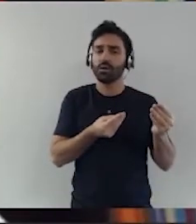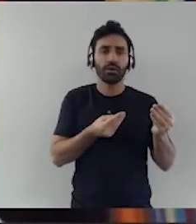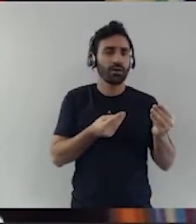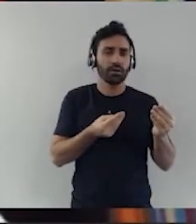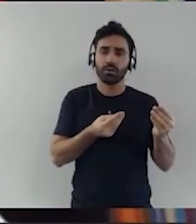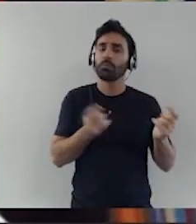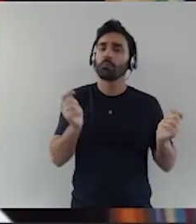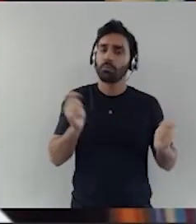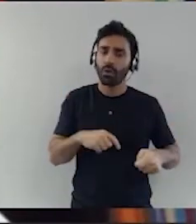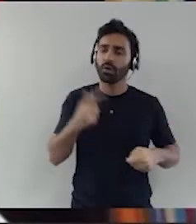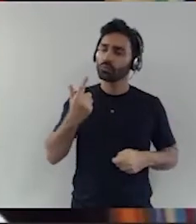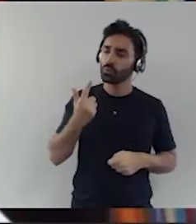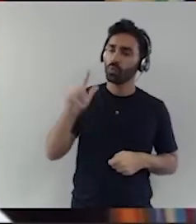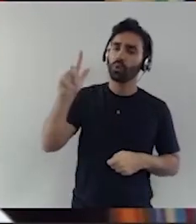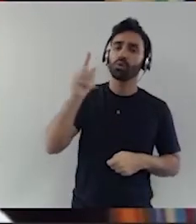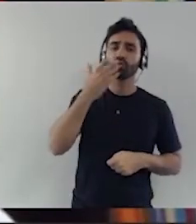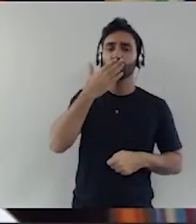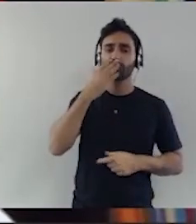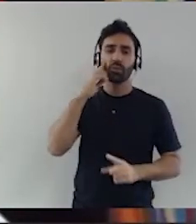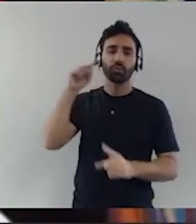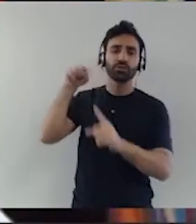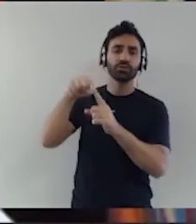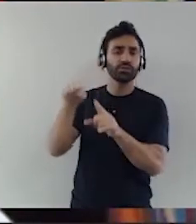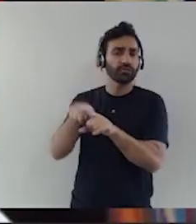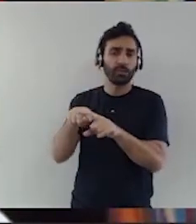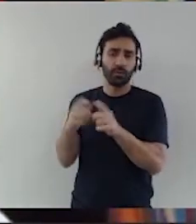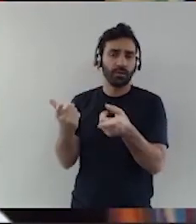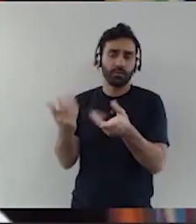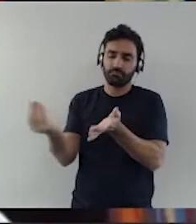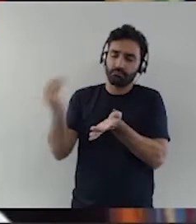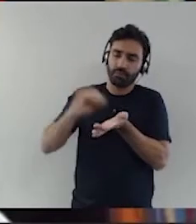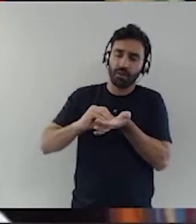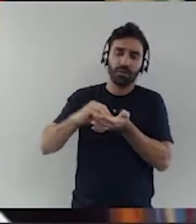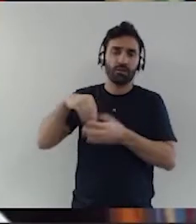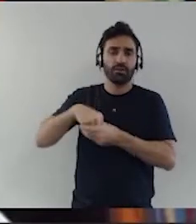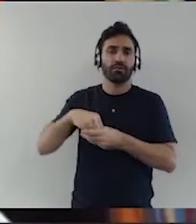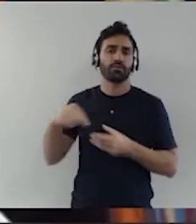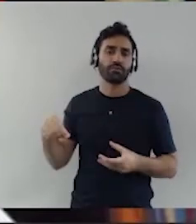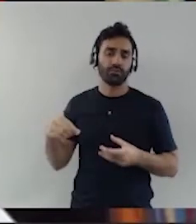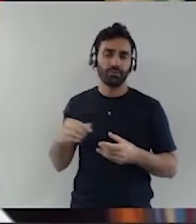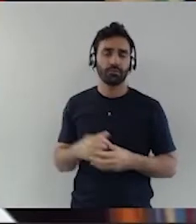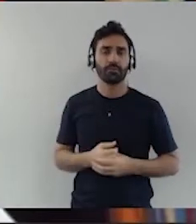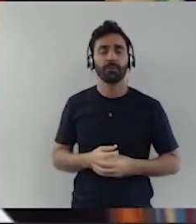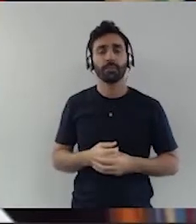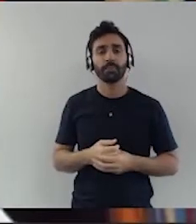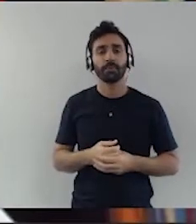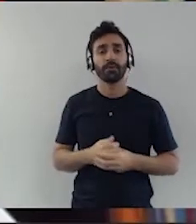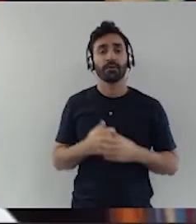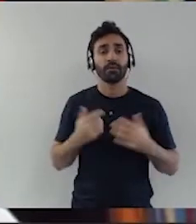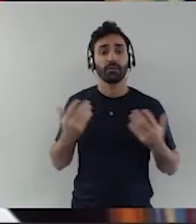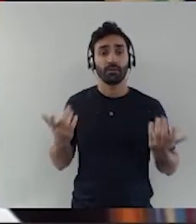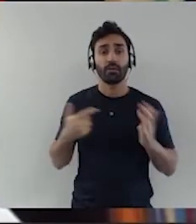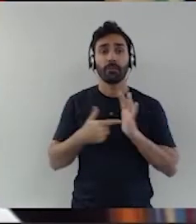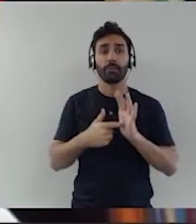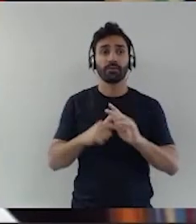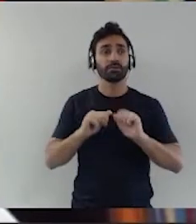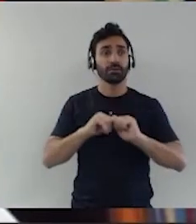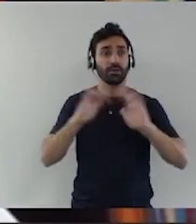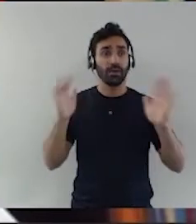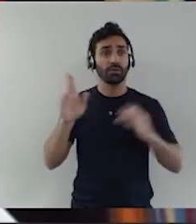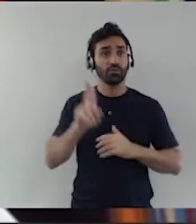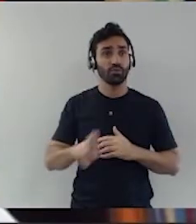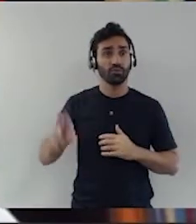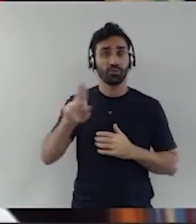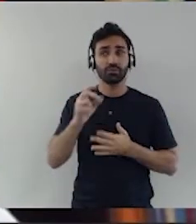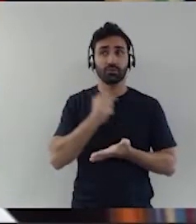incorporadas também outras finalidades igualmente públicas consagradas pelo ordenamento. Fica claro, então, o uso do contrato como